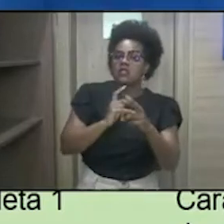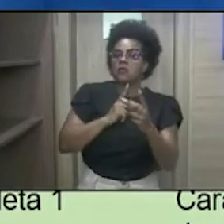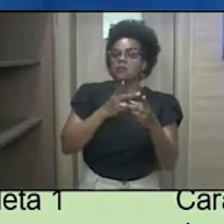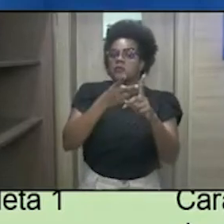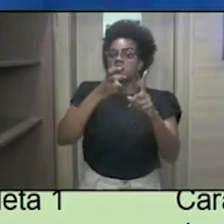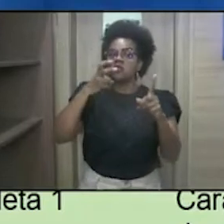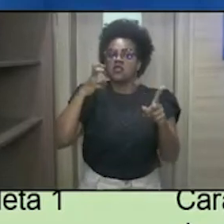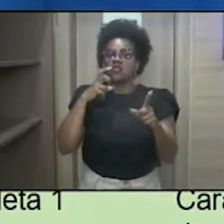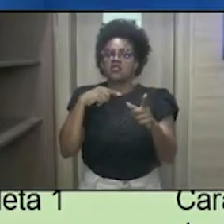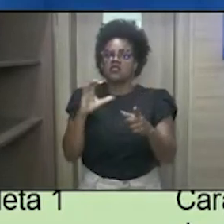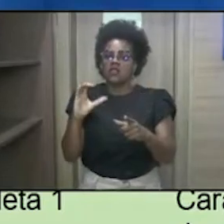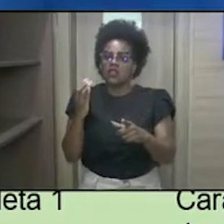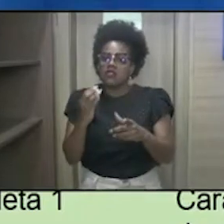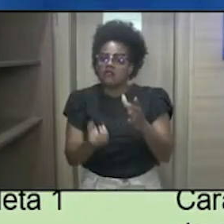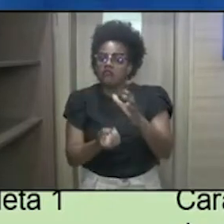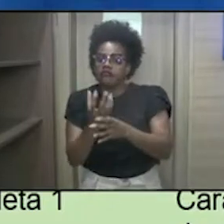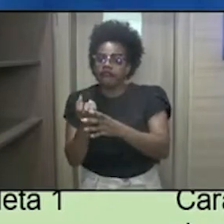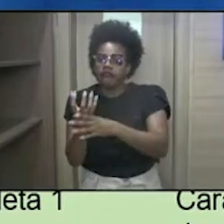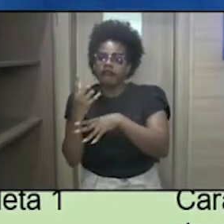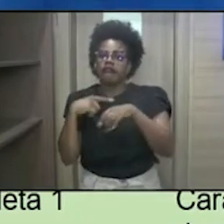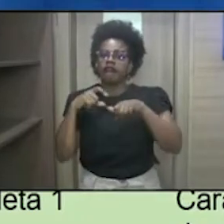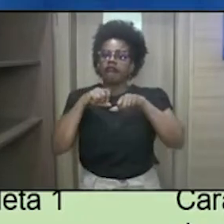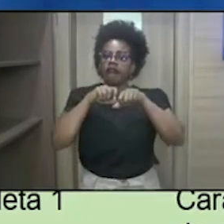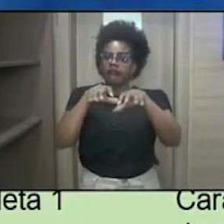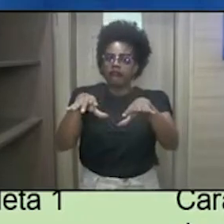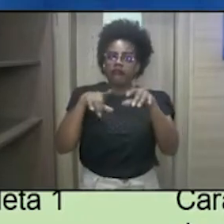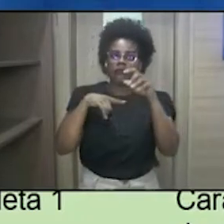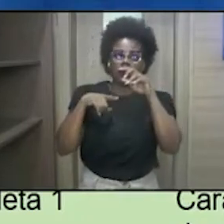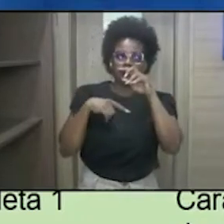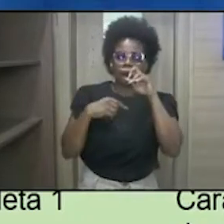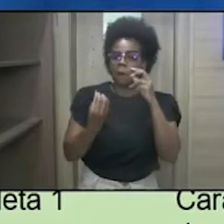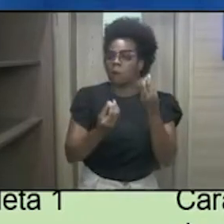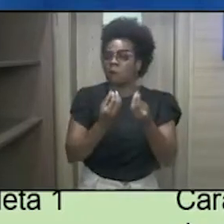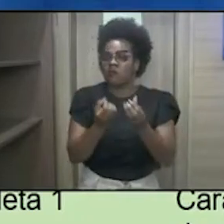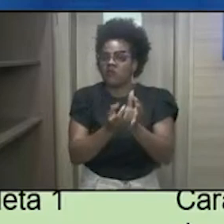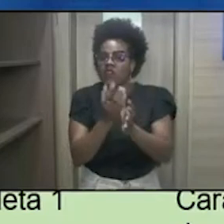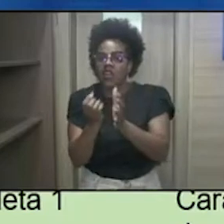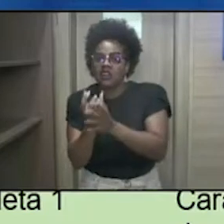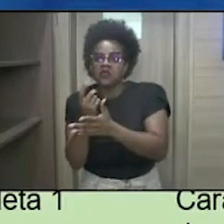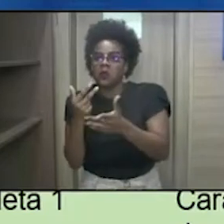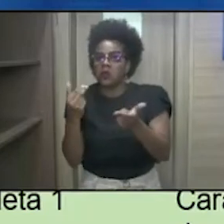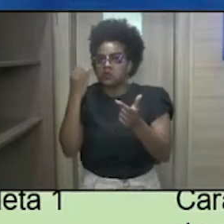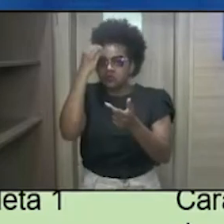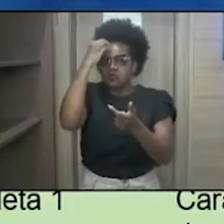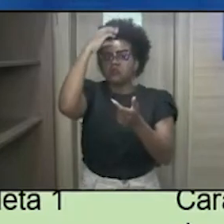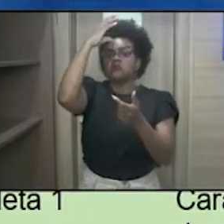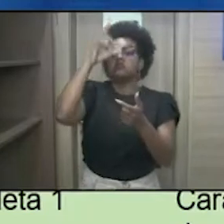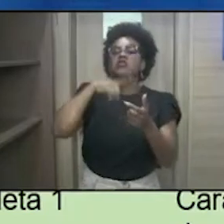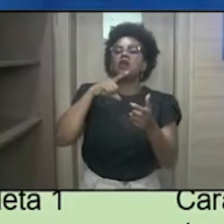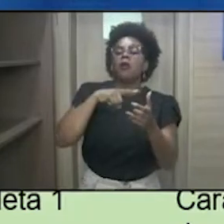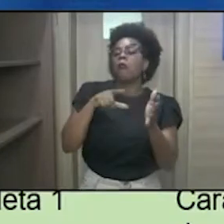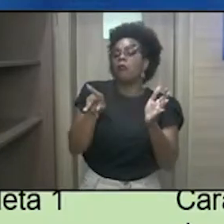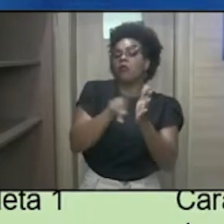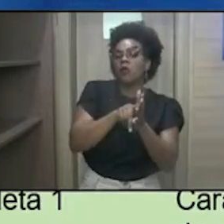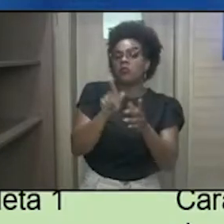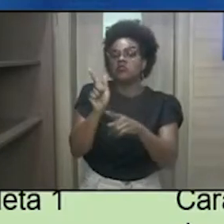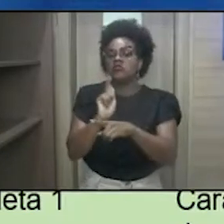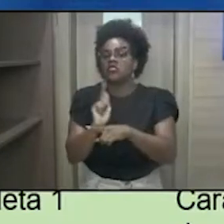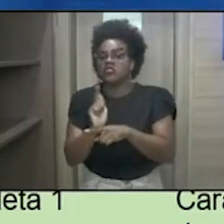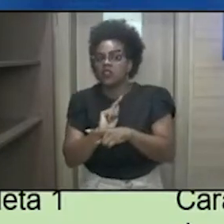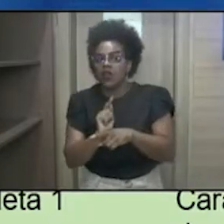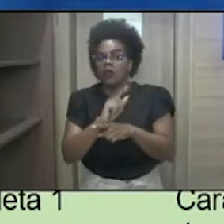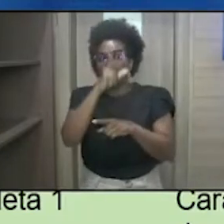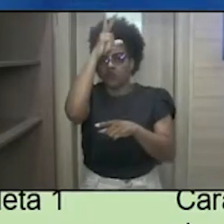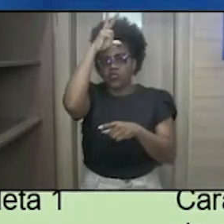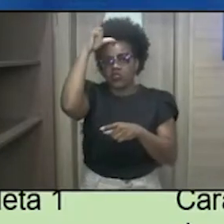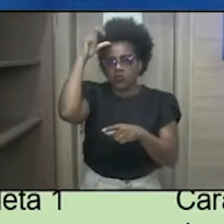de implementação e de difusão, levando esse conjunto de saberes para os gestores